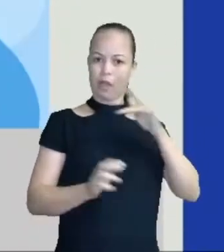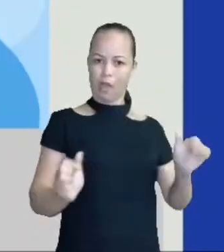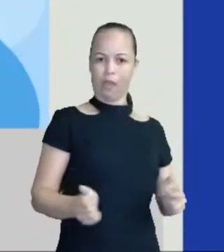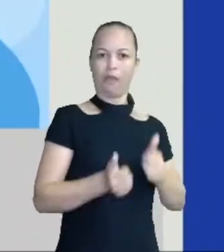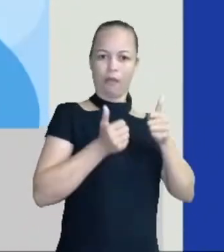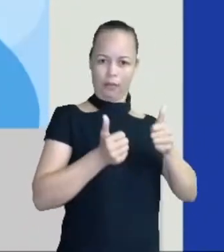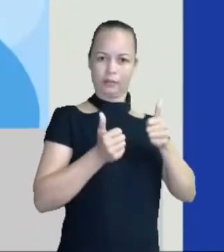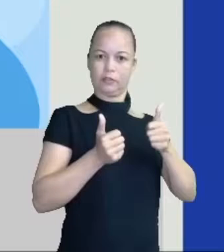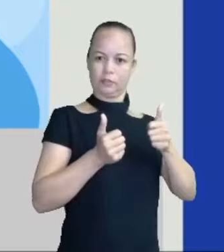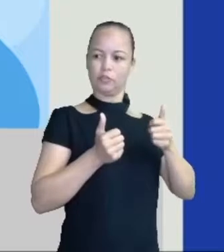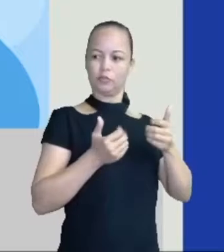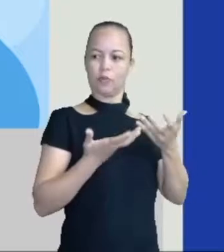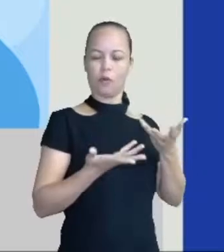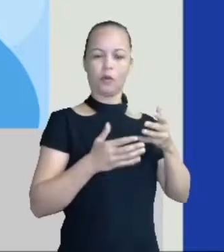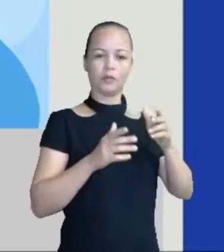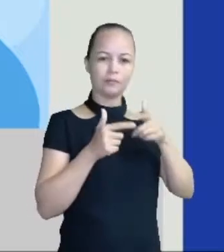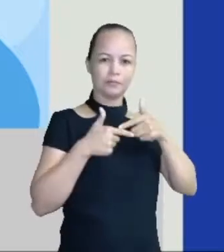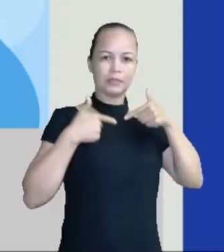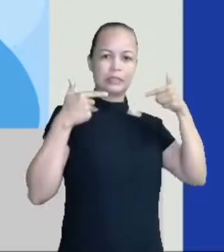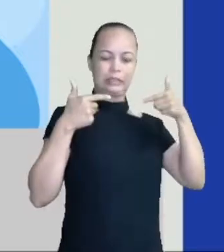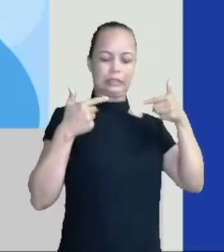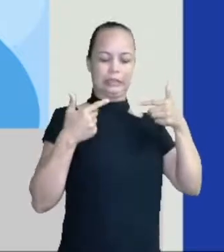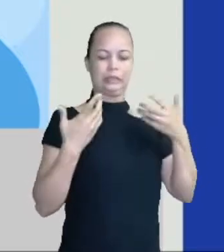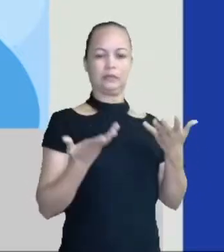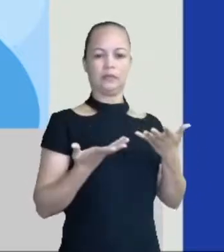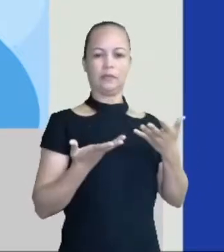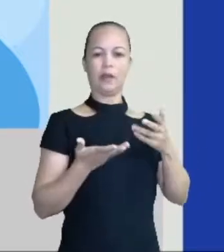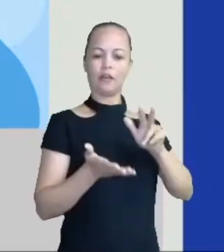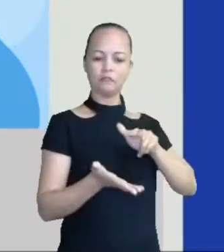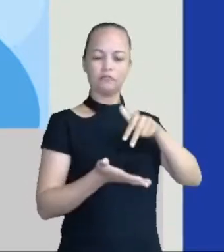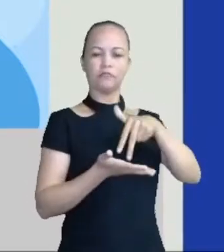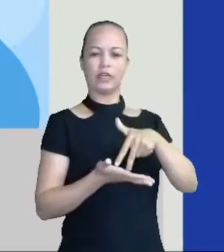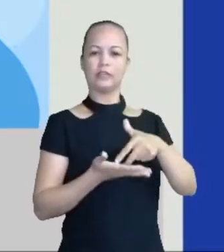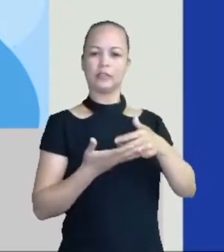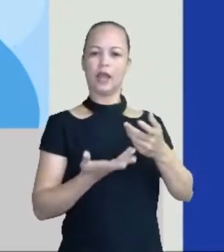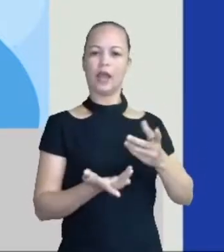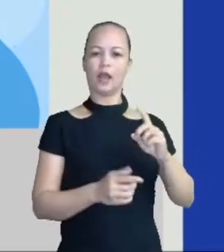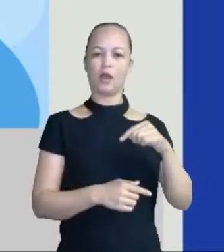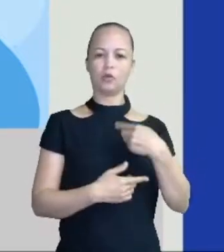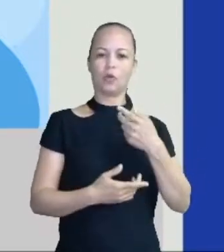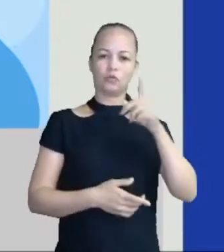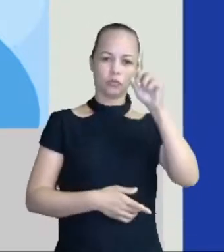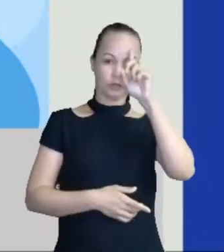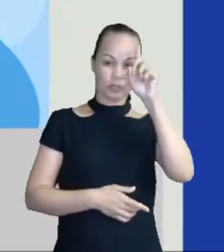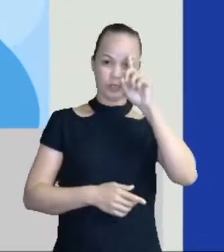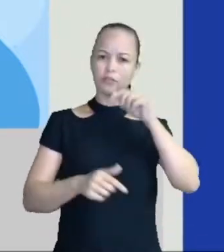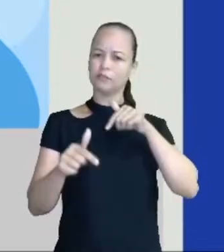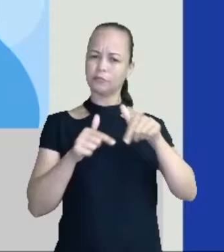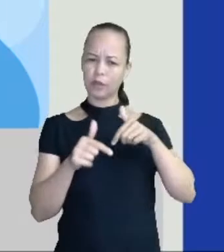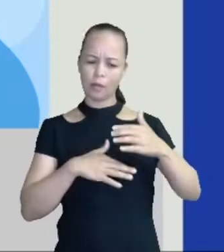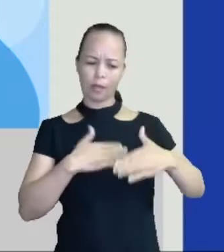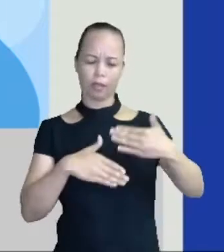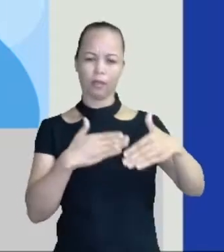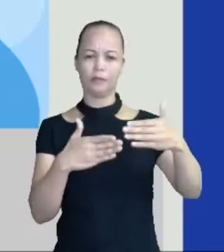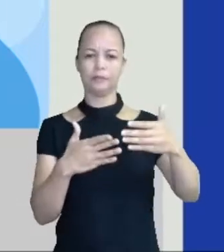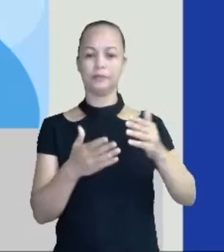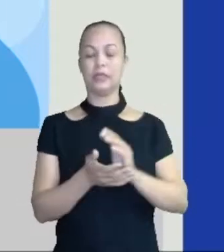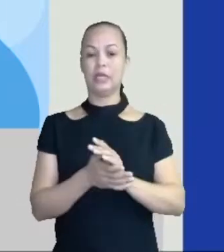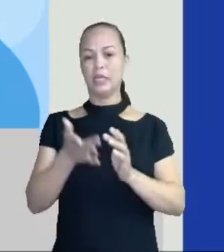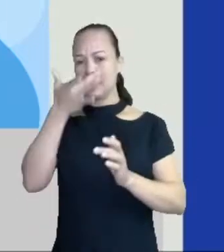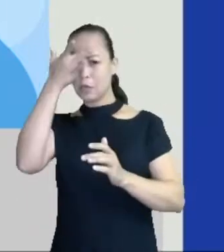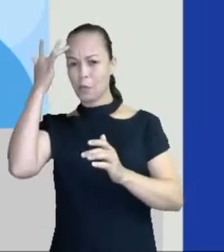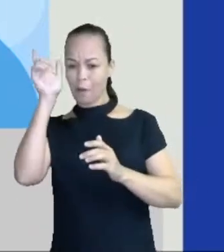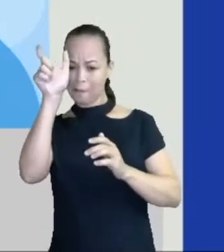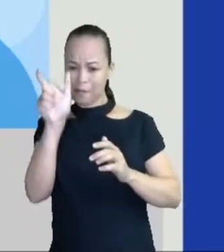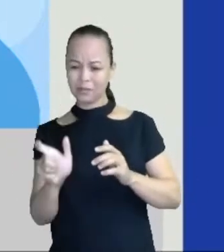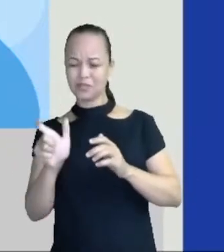uma pessoa que está disposta, que apresenta disposição para enfrentar as jornadas do nosso cotidiano, e aquela pessoa que está doente, no caso